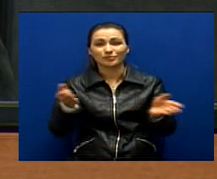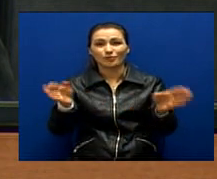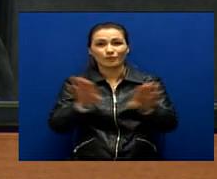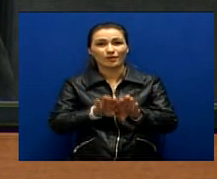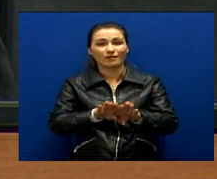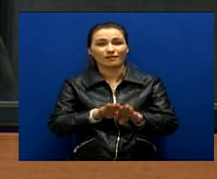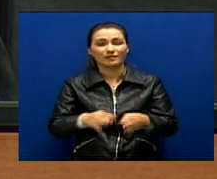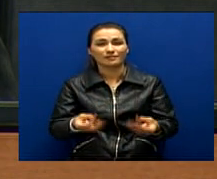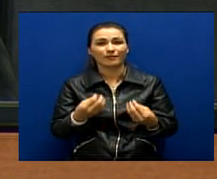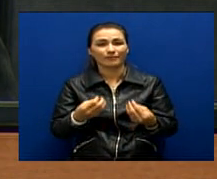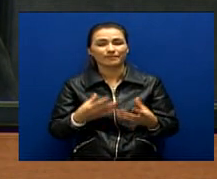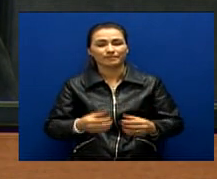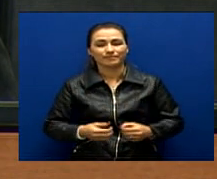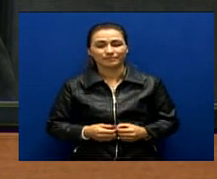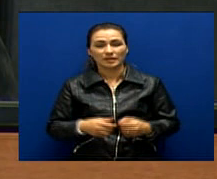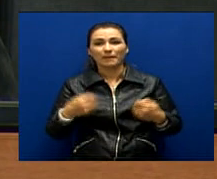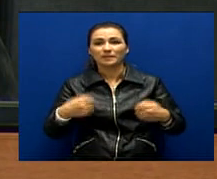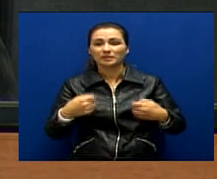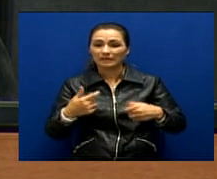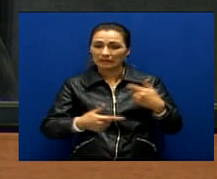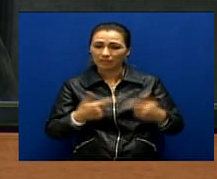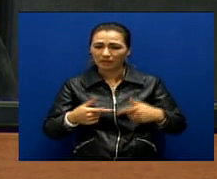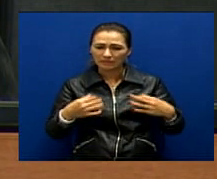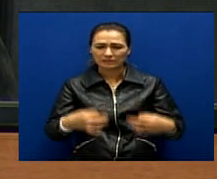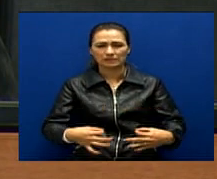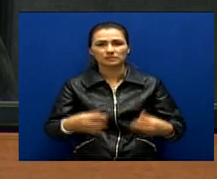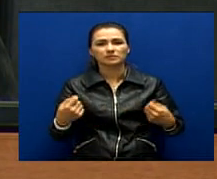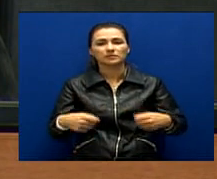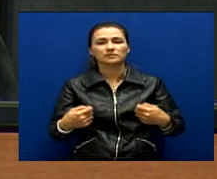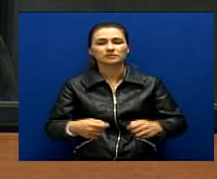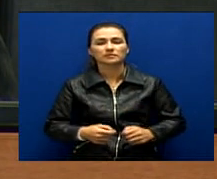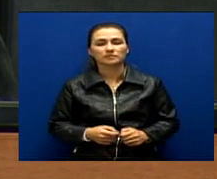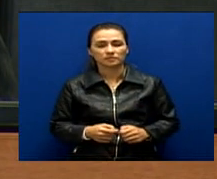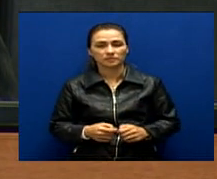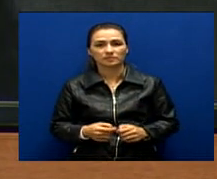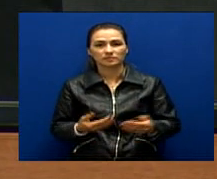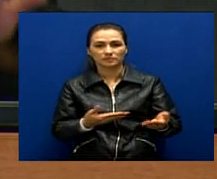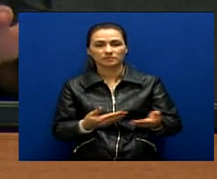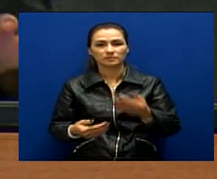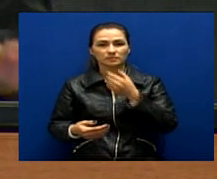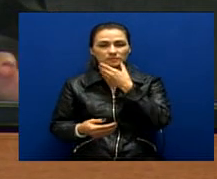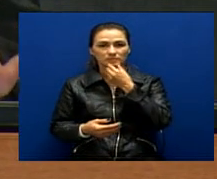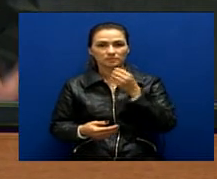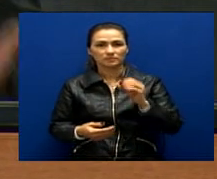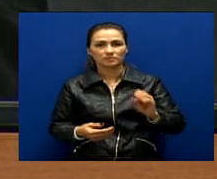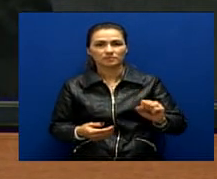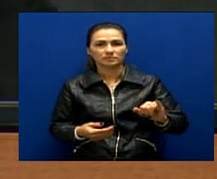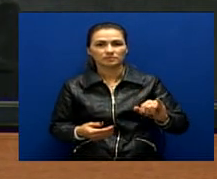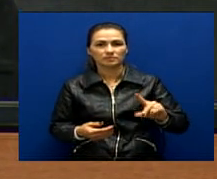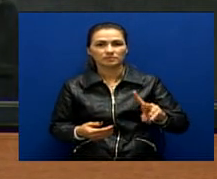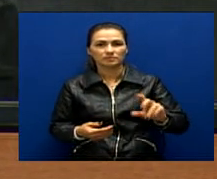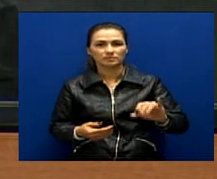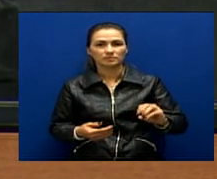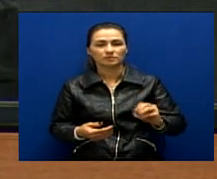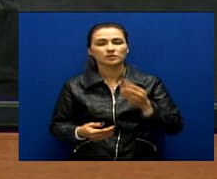atendimento que funcione realmente 24 horas choveu rapidinho queria falar